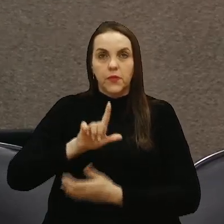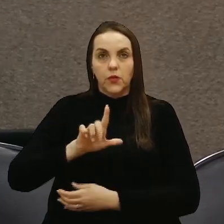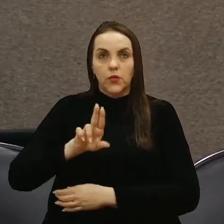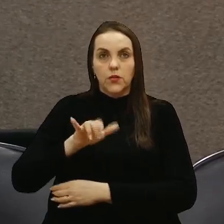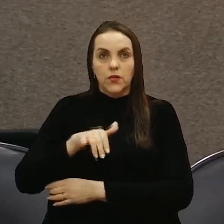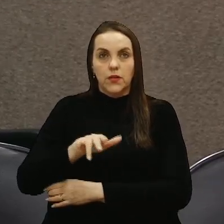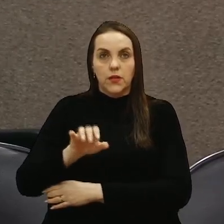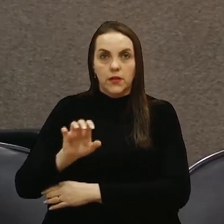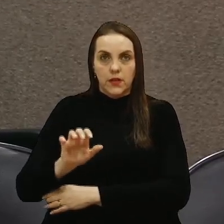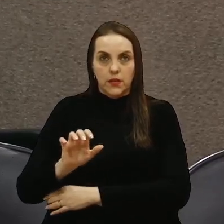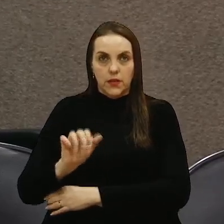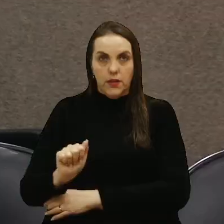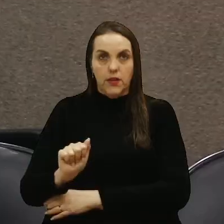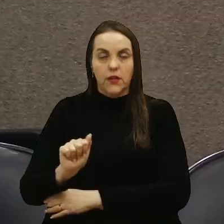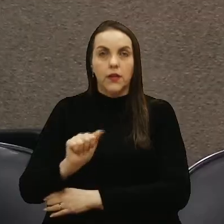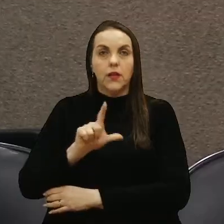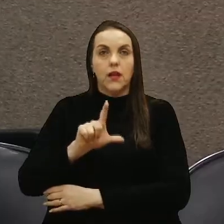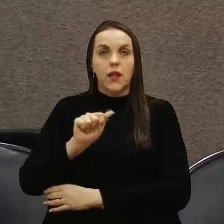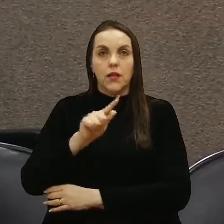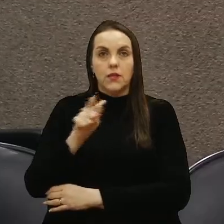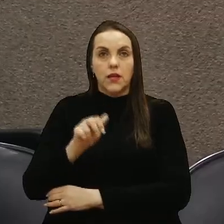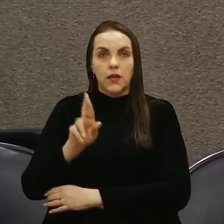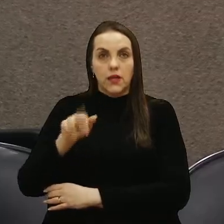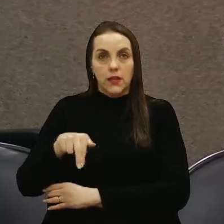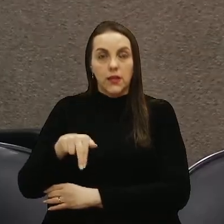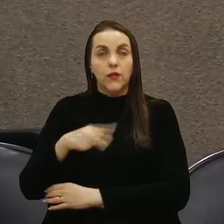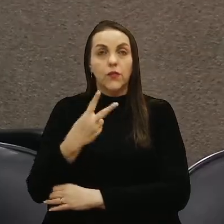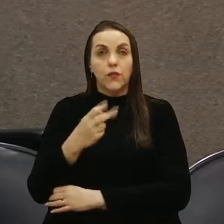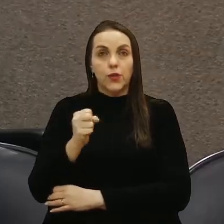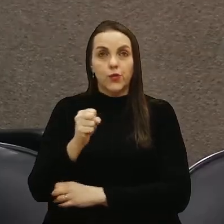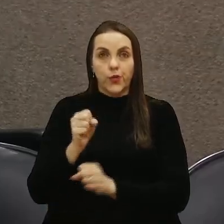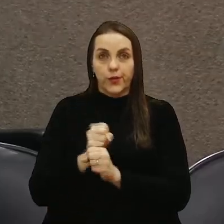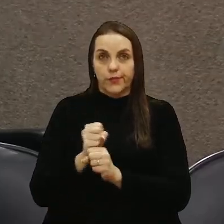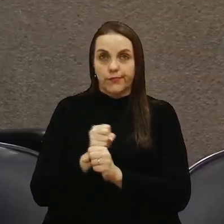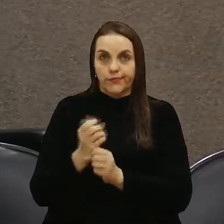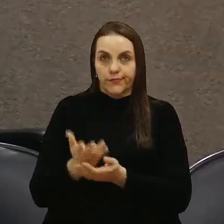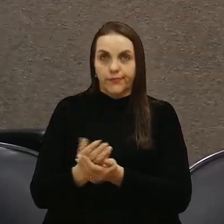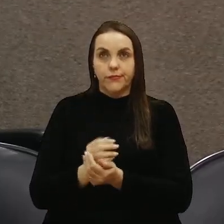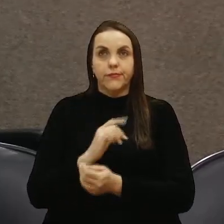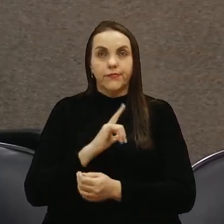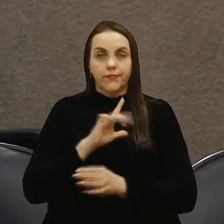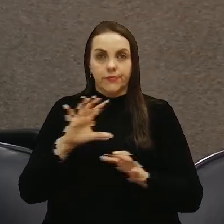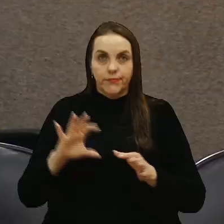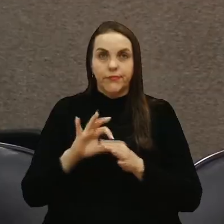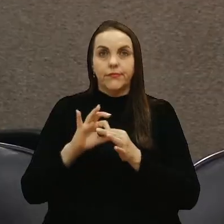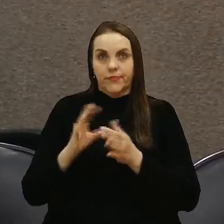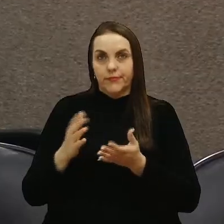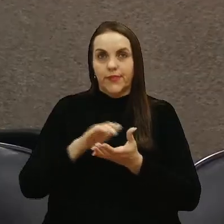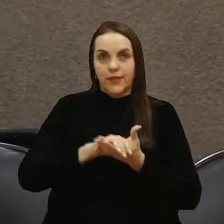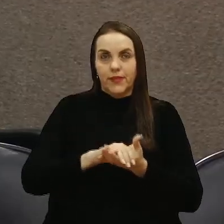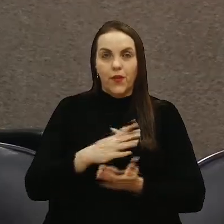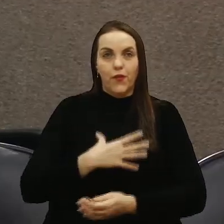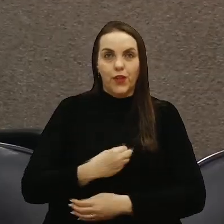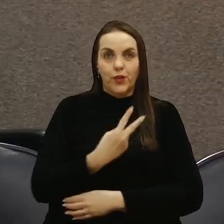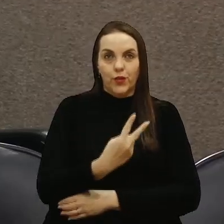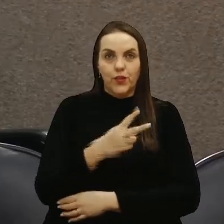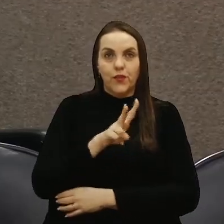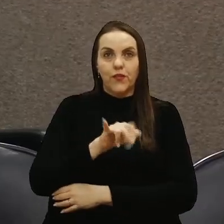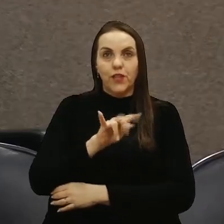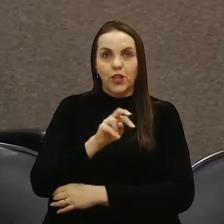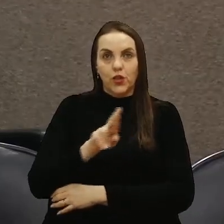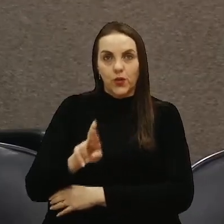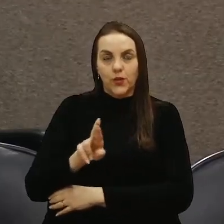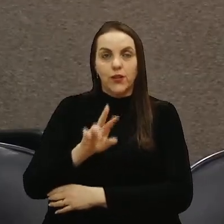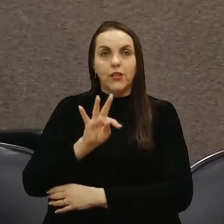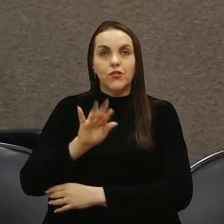Elaine Lazarim, ficando casado por 28 anos. Desta união tiveram 2 filhos, Vitor Aurélio Giacomelli e